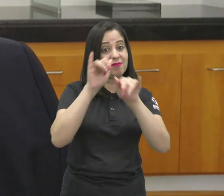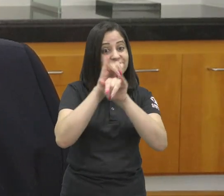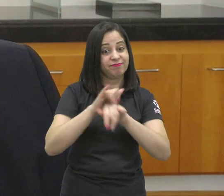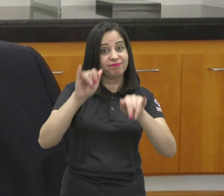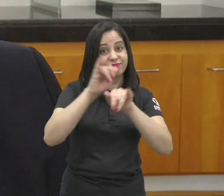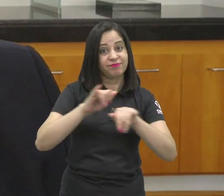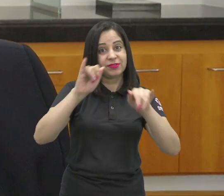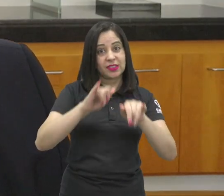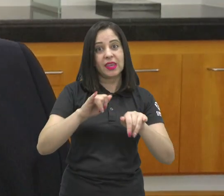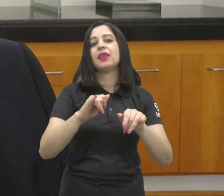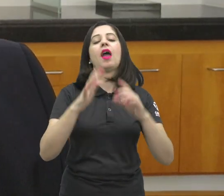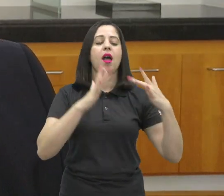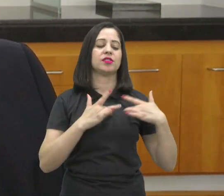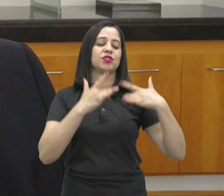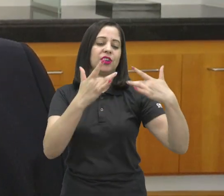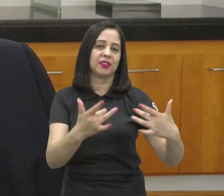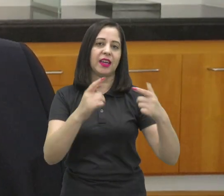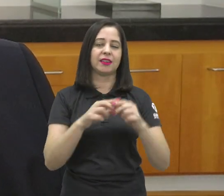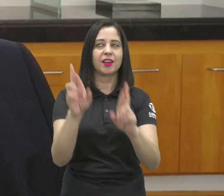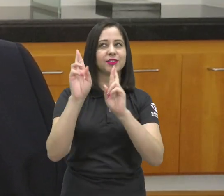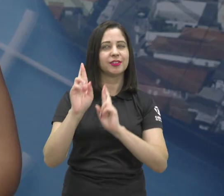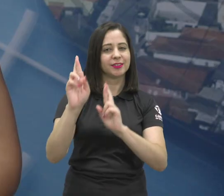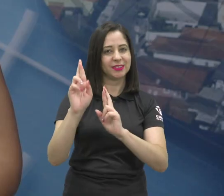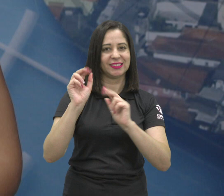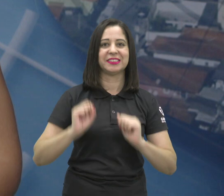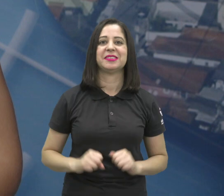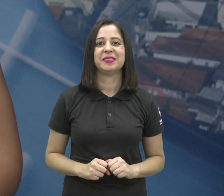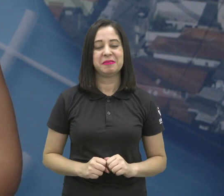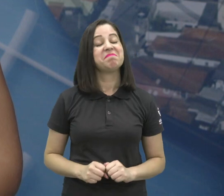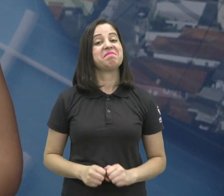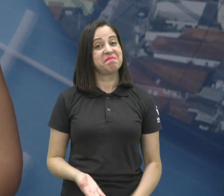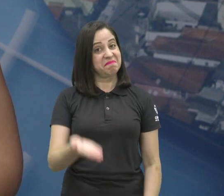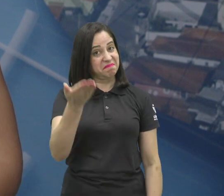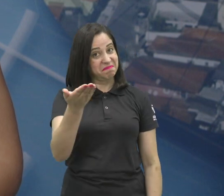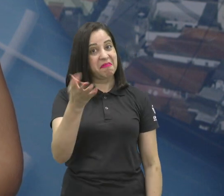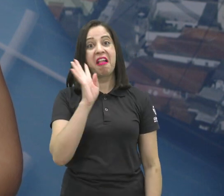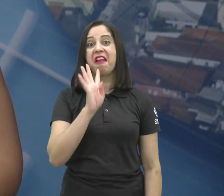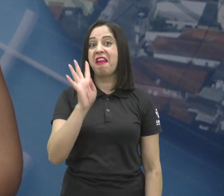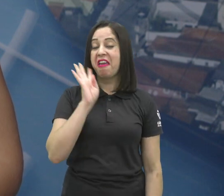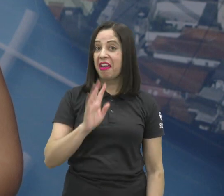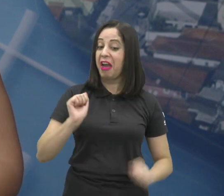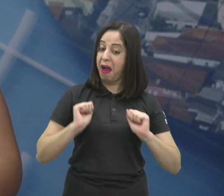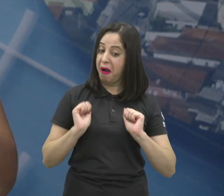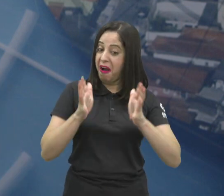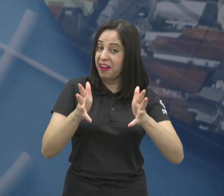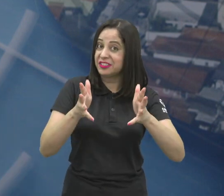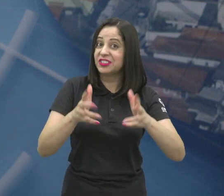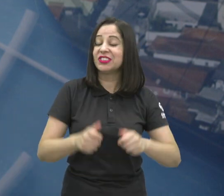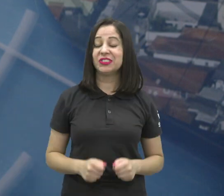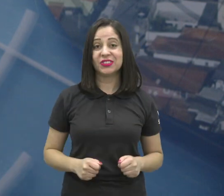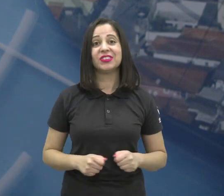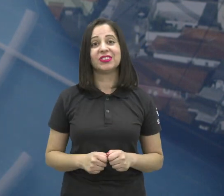crianças valores como solidariedade e esperança. Tá aí, muito legal a iniciativa, né? Mais